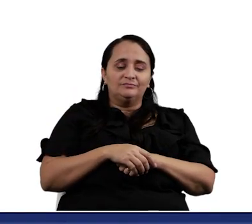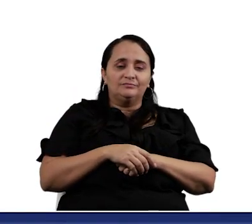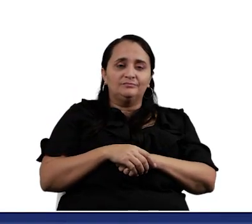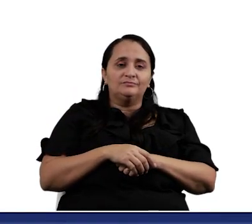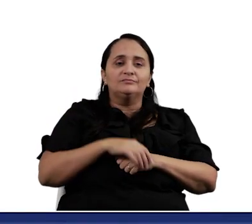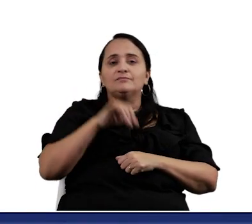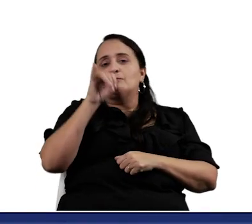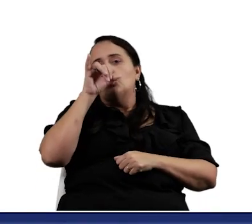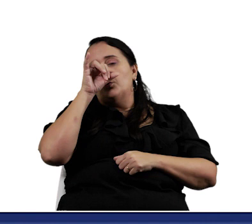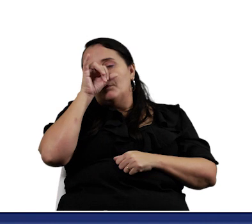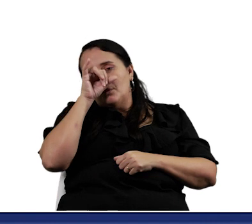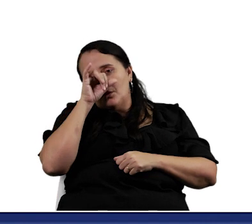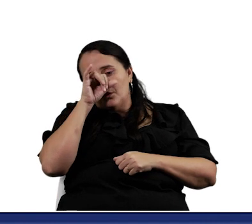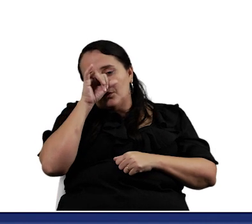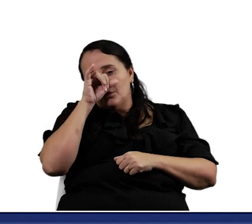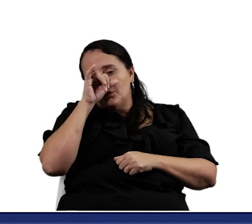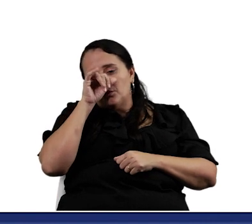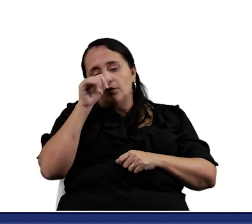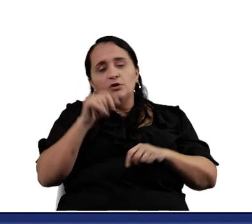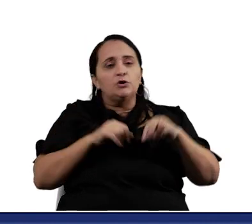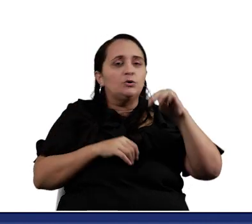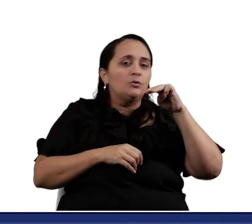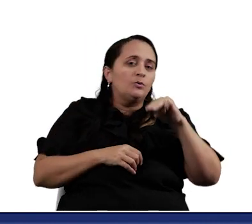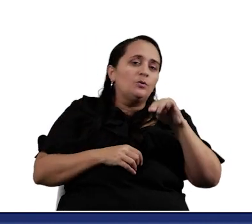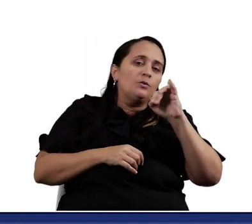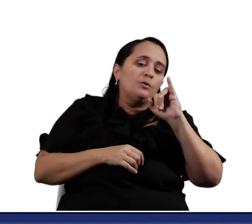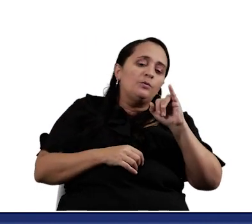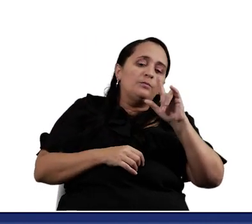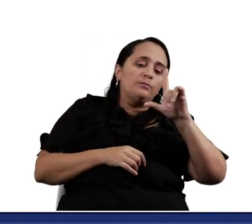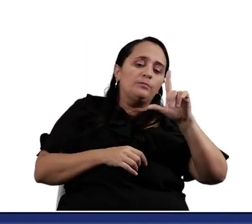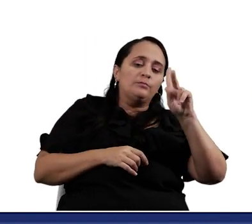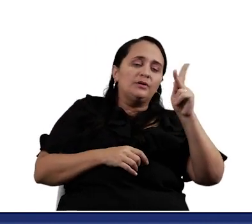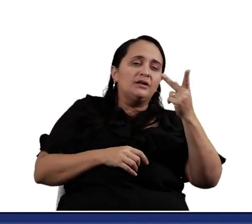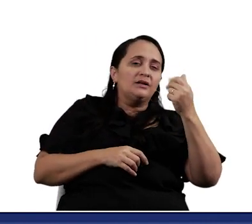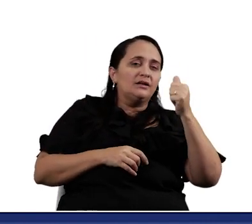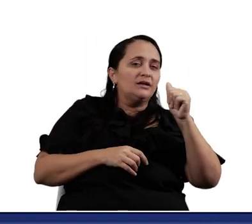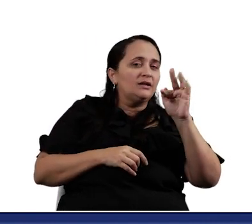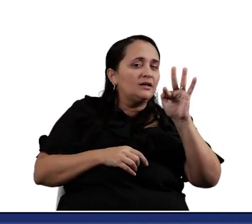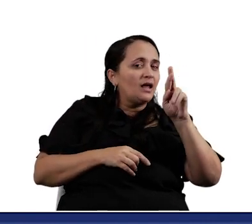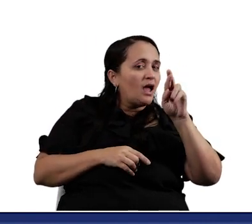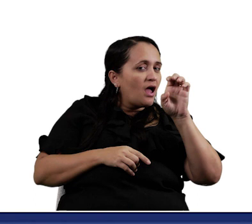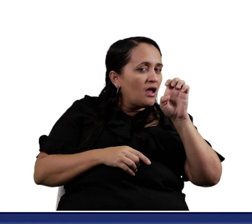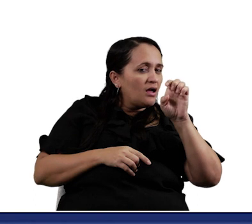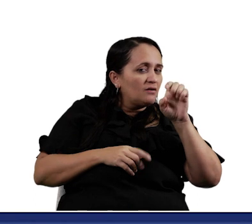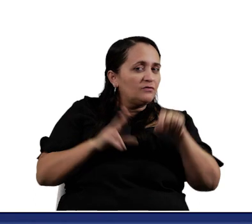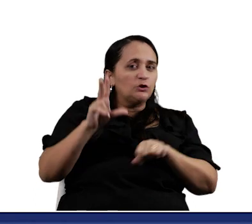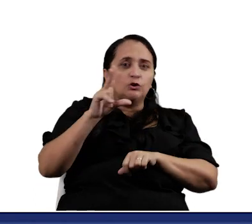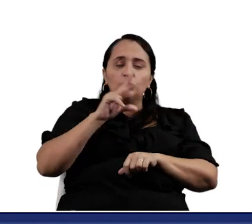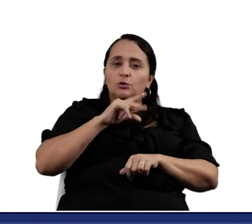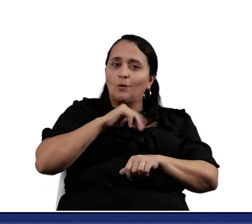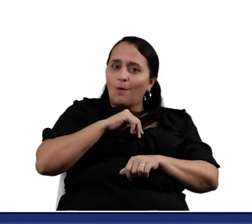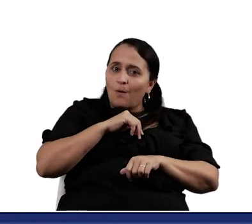o porco e o milhafre. Nossa, vocês já conheciam? Vamos saber o que diz